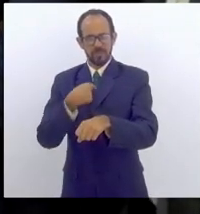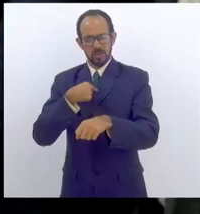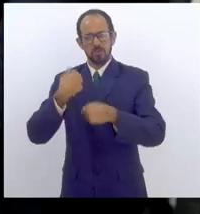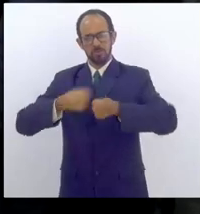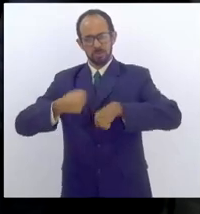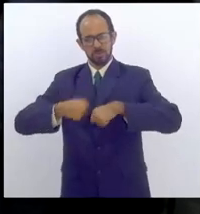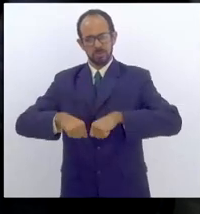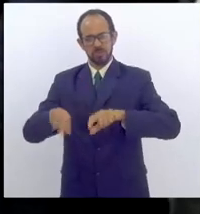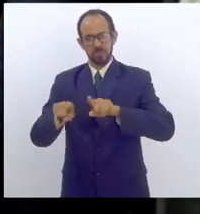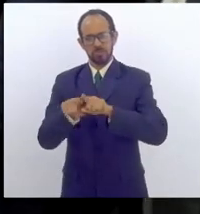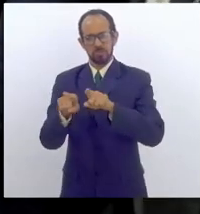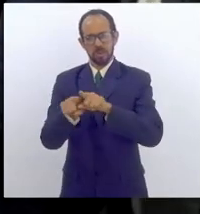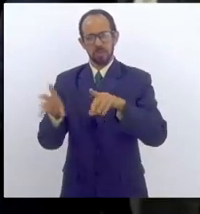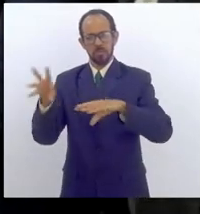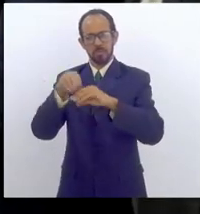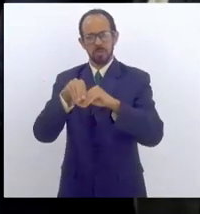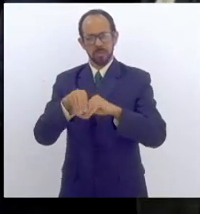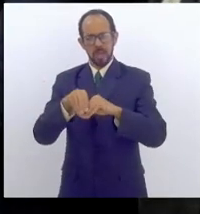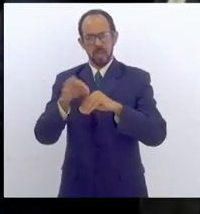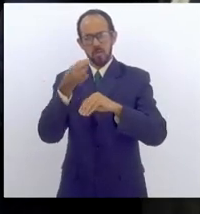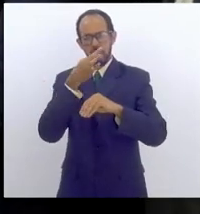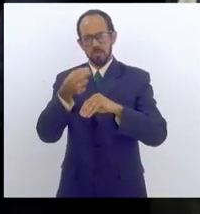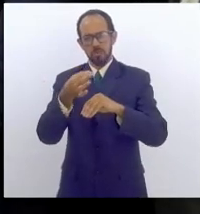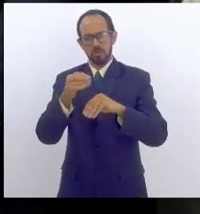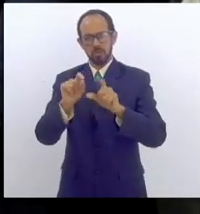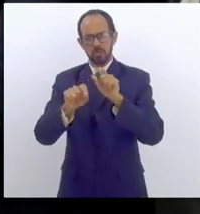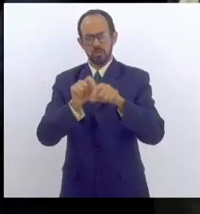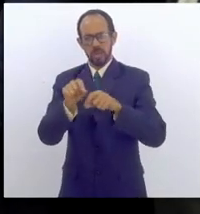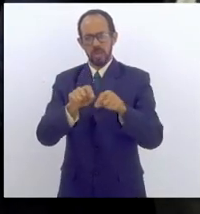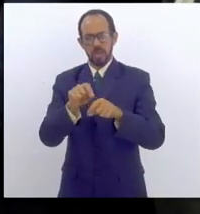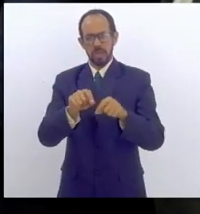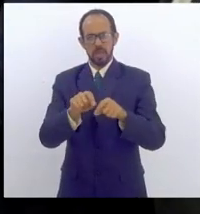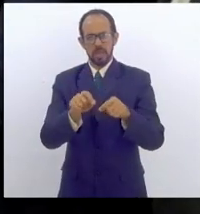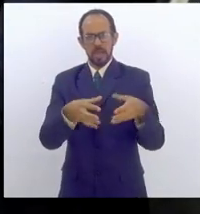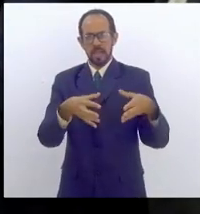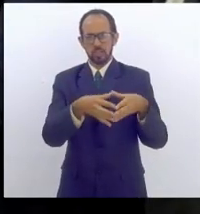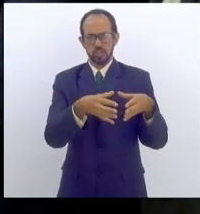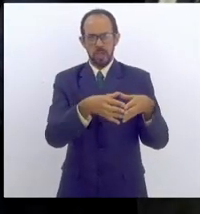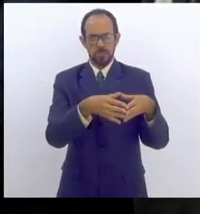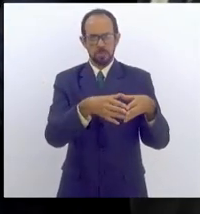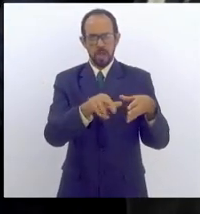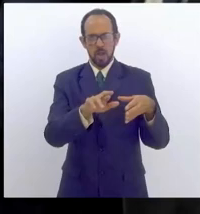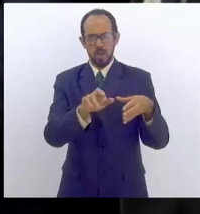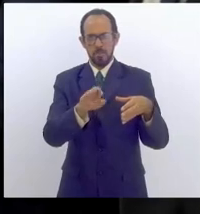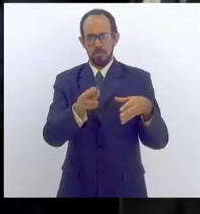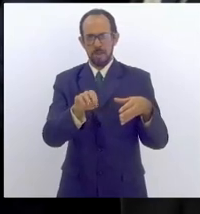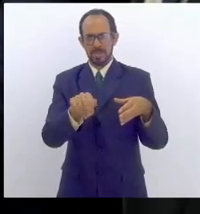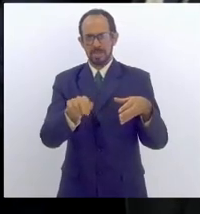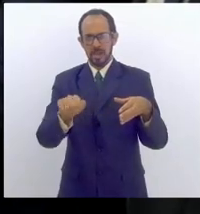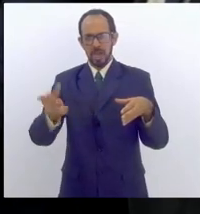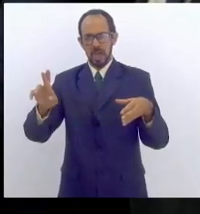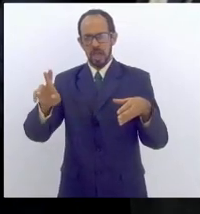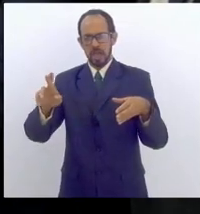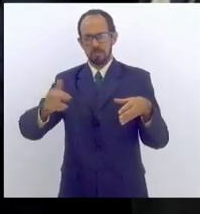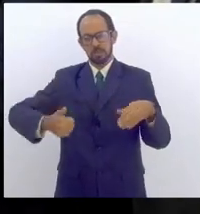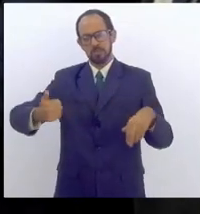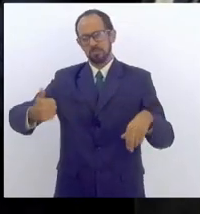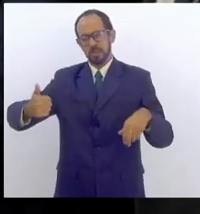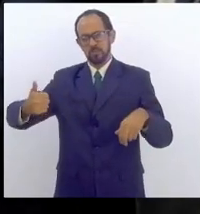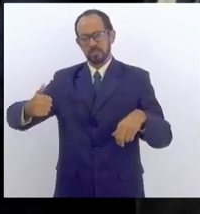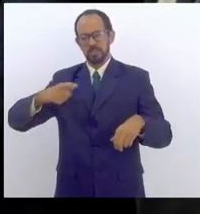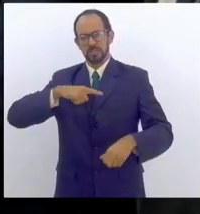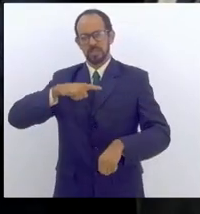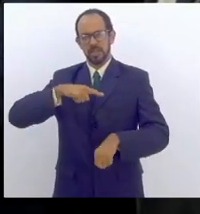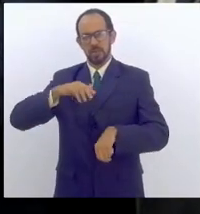o argumento de que a chapa Rodrigo Bacelar, a chapa que pela primeira vez traz o maior número